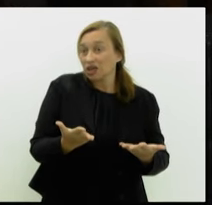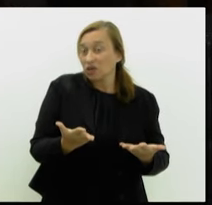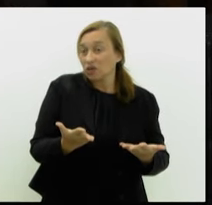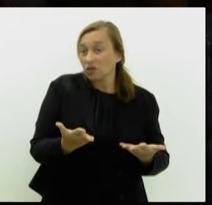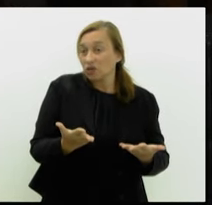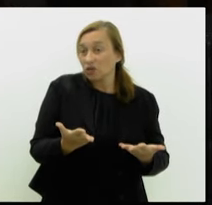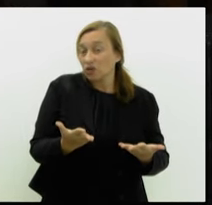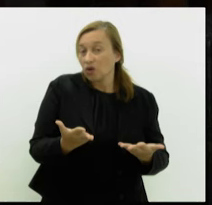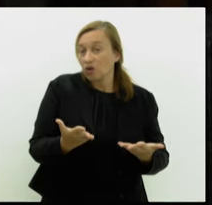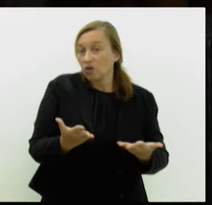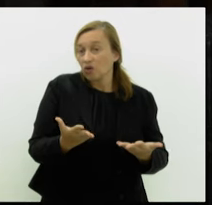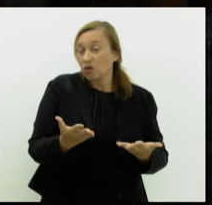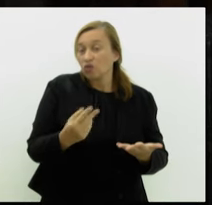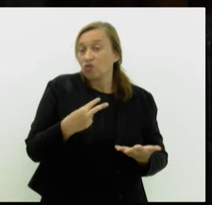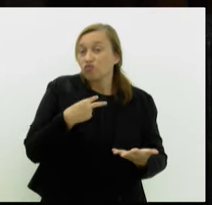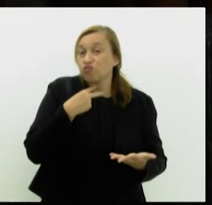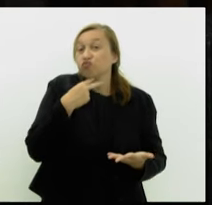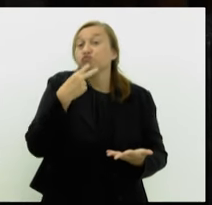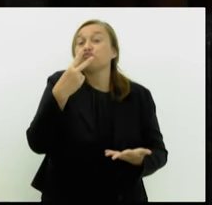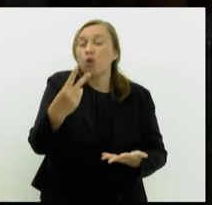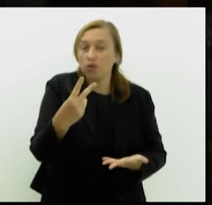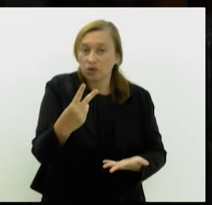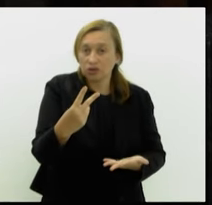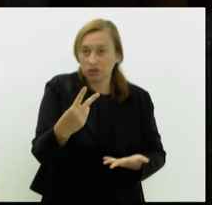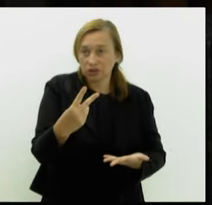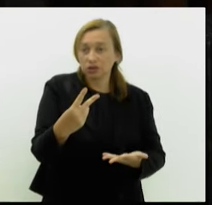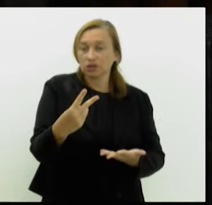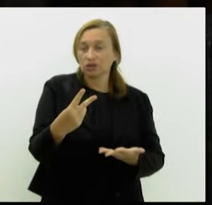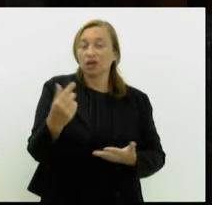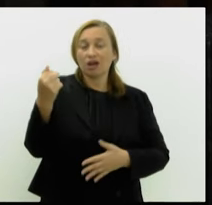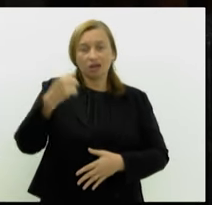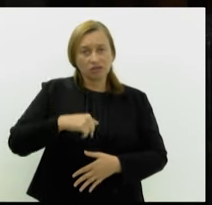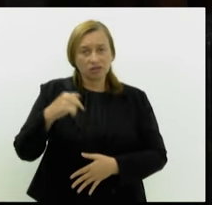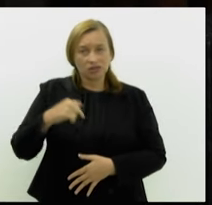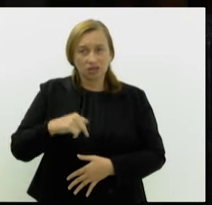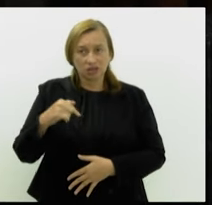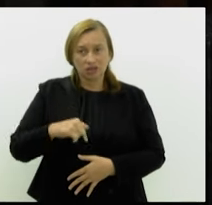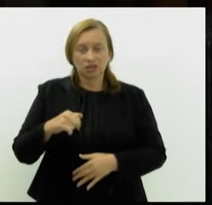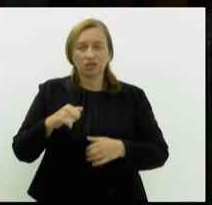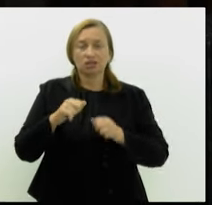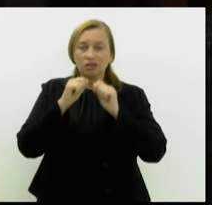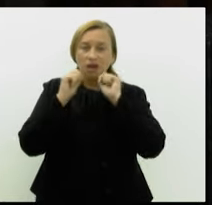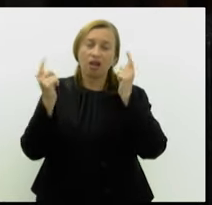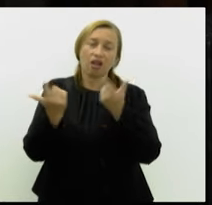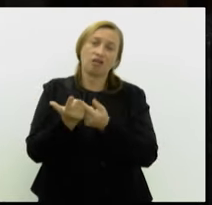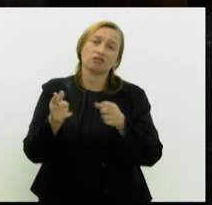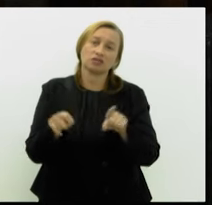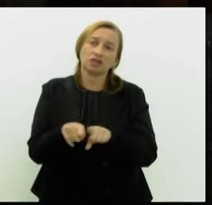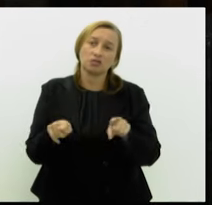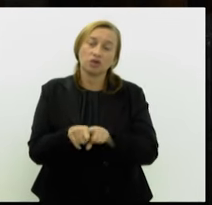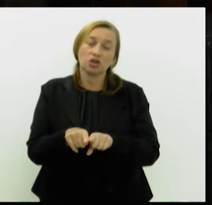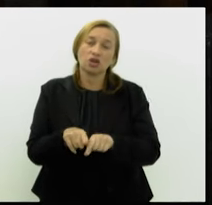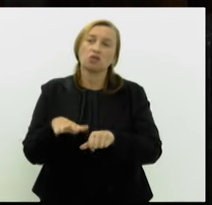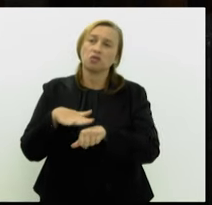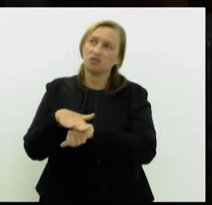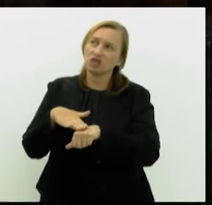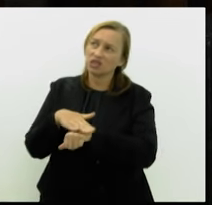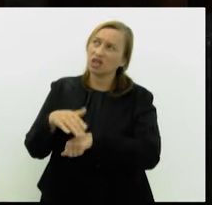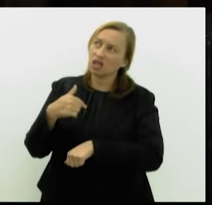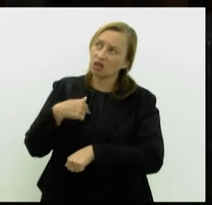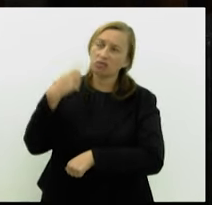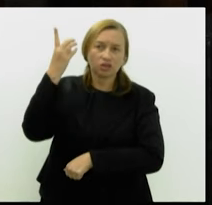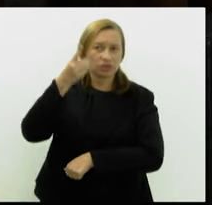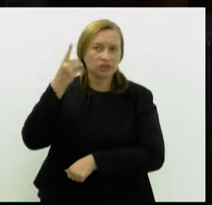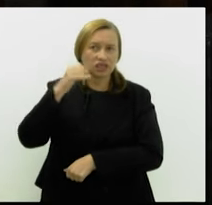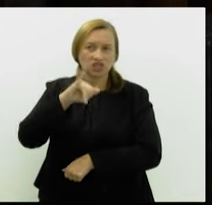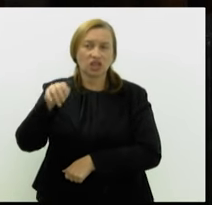foi uma voz que reverberou também aqui da nossa Alerj. Nós havíamos conversado, eu mesmo com o deputado